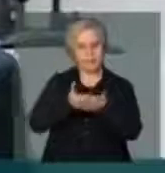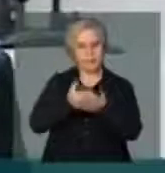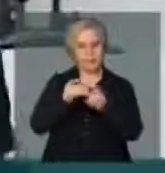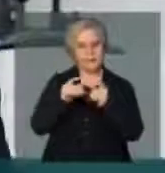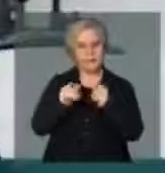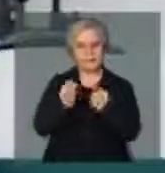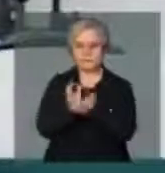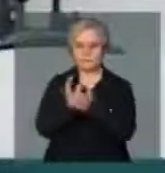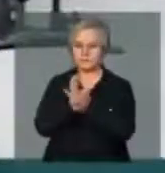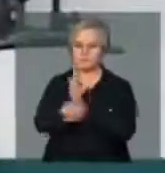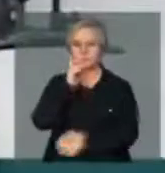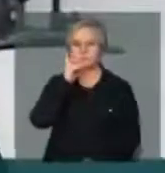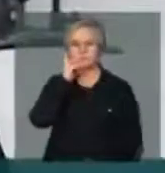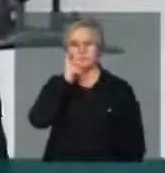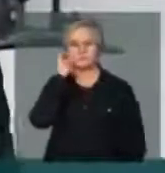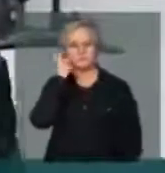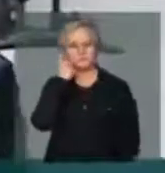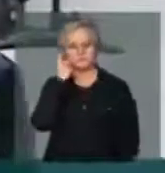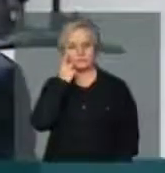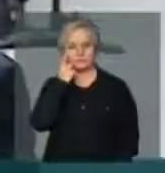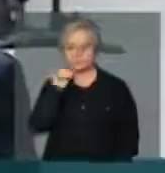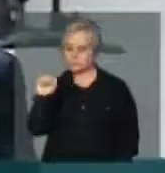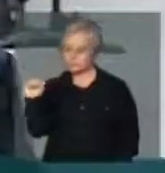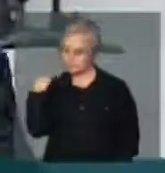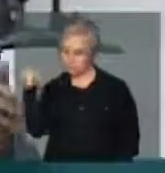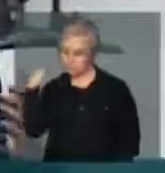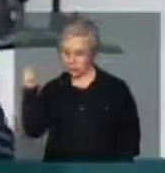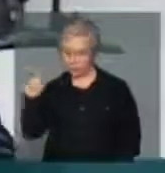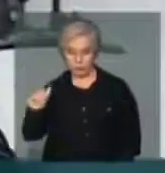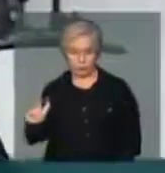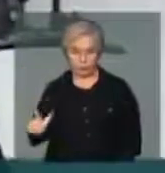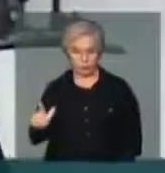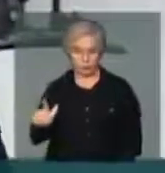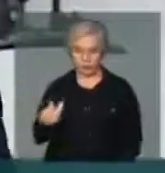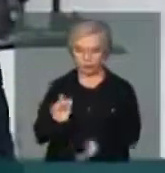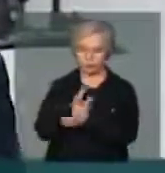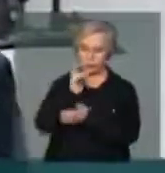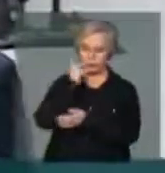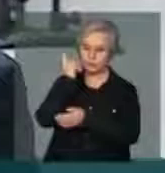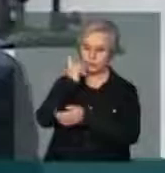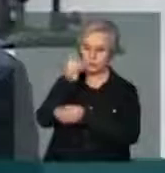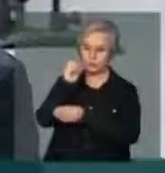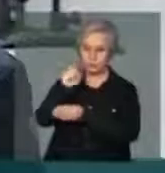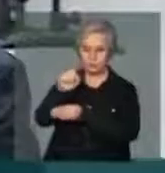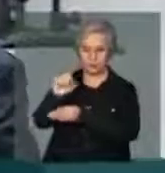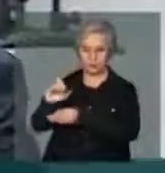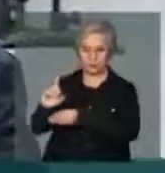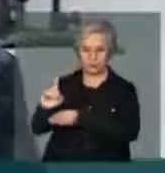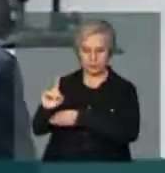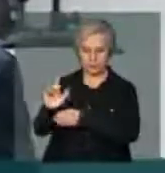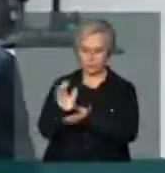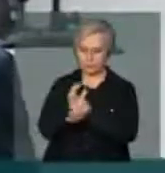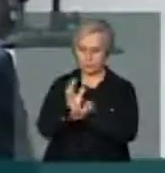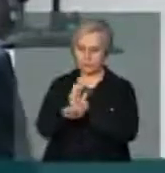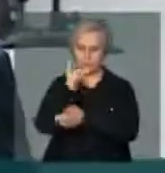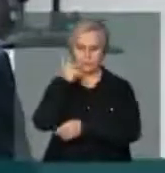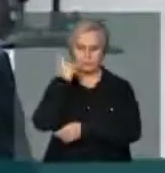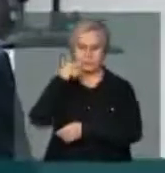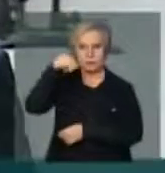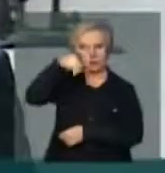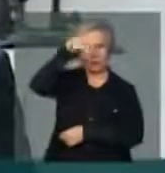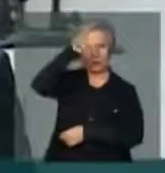os deputados da região sul, os deputados da região sudeste, os deputados da região